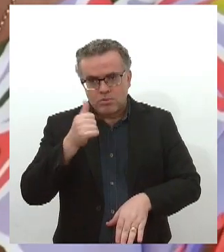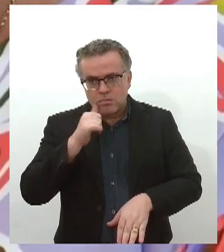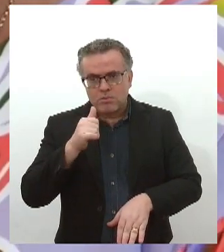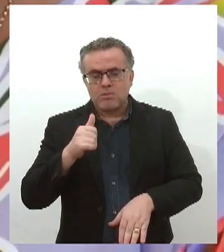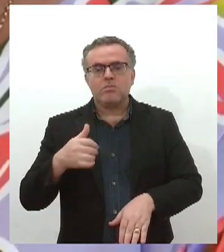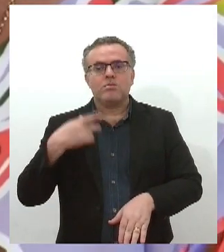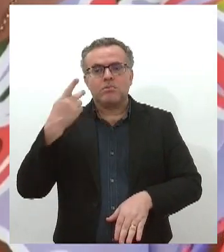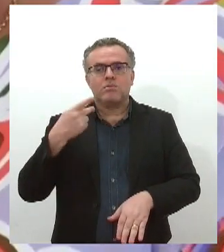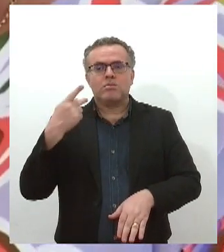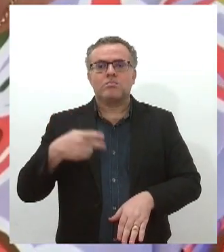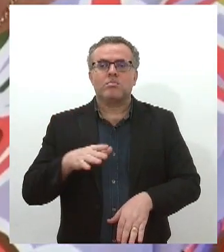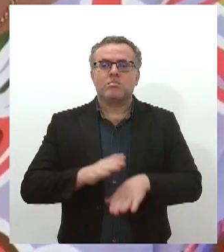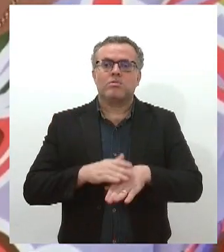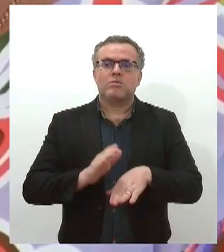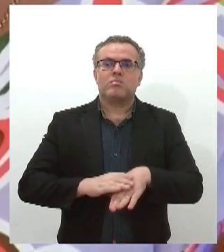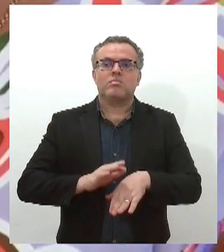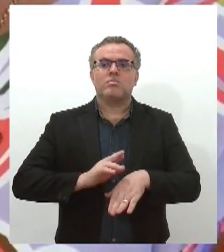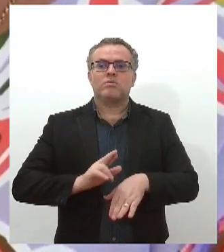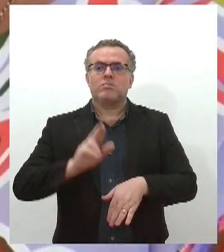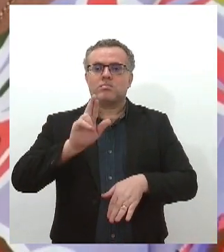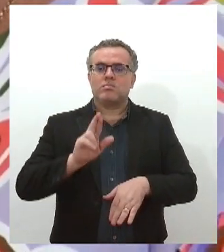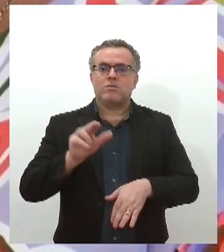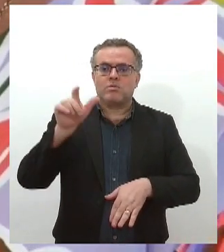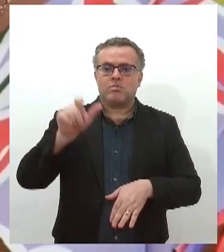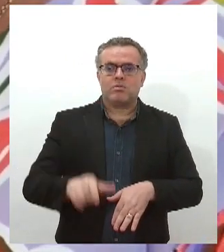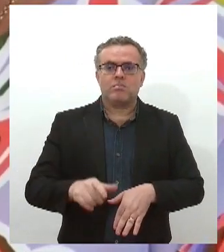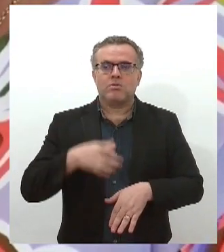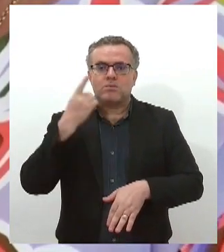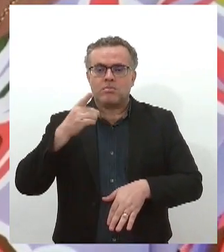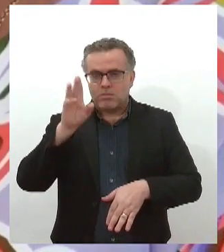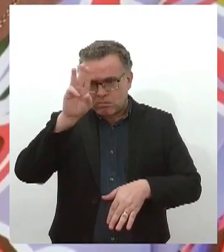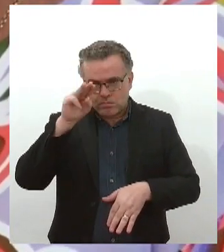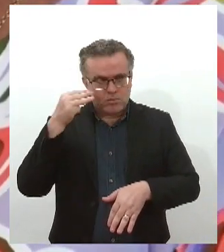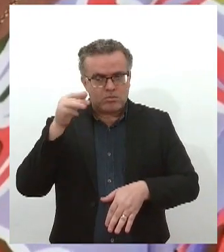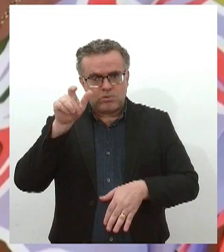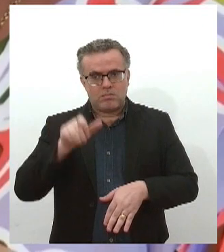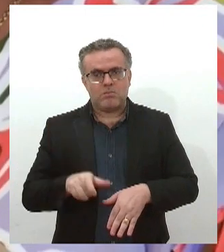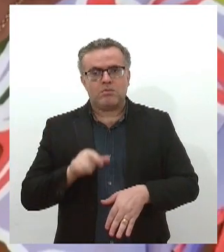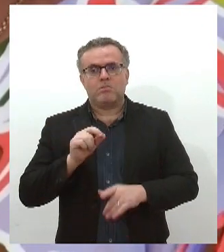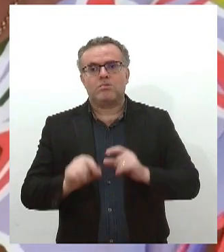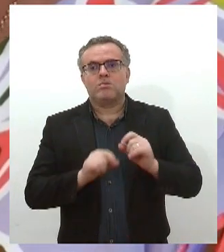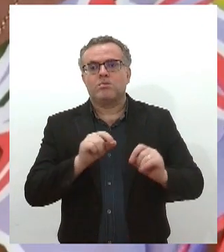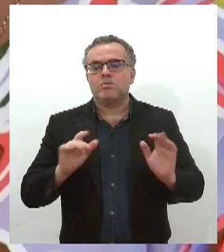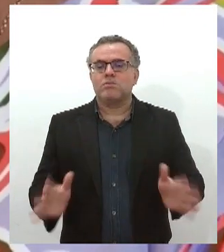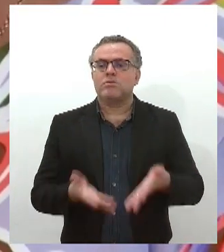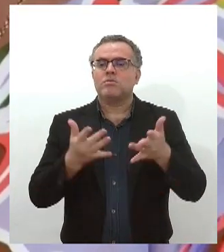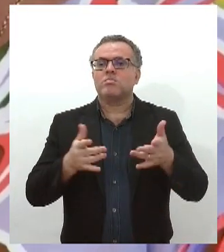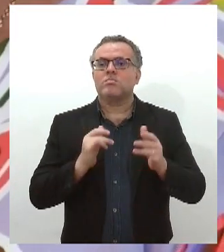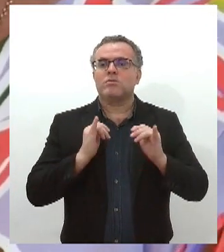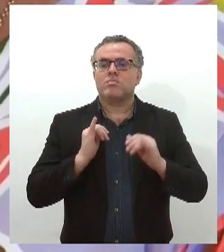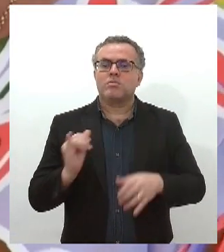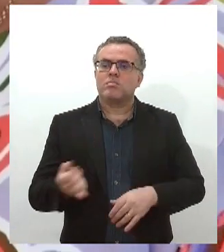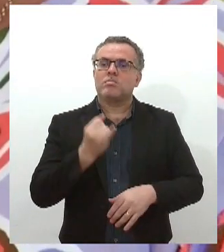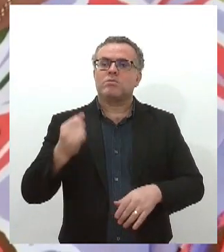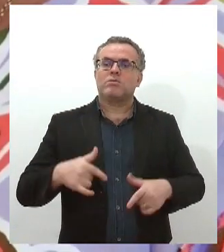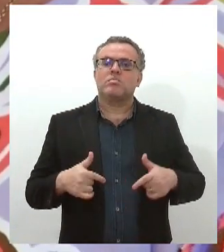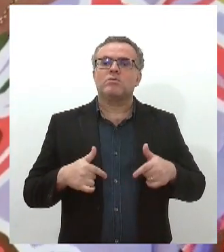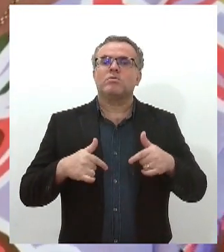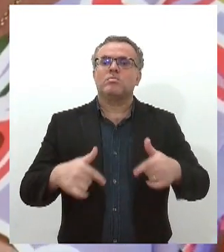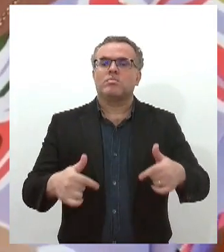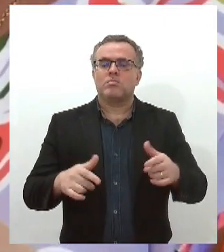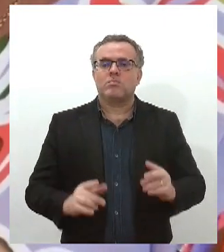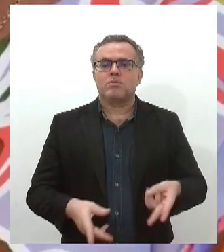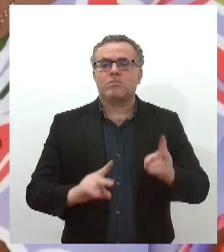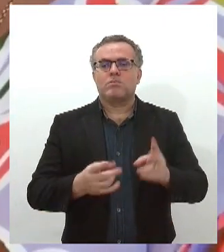da iniciativa, a deputada Maísa Mitidieri ressalta a importância da ação para que mais mulheres